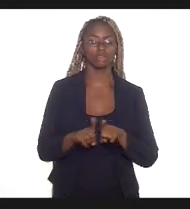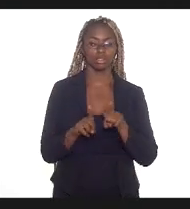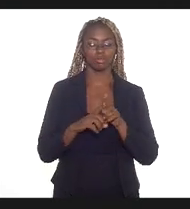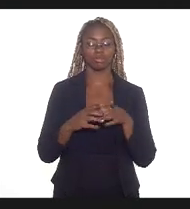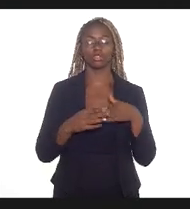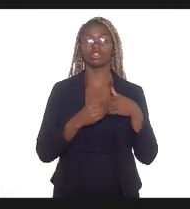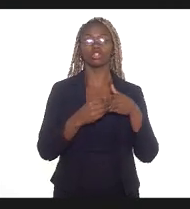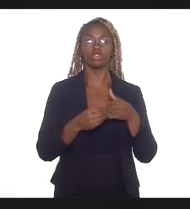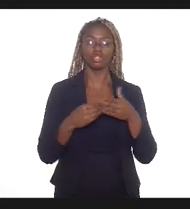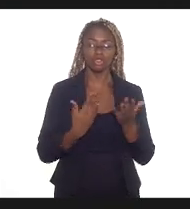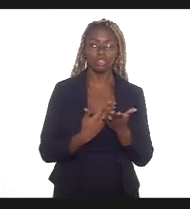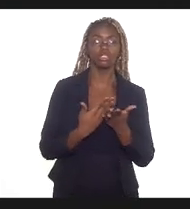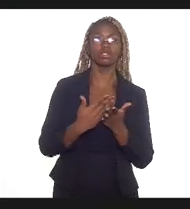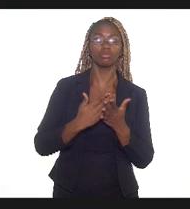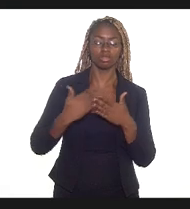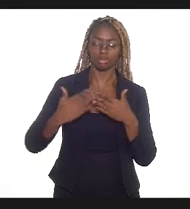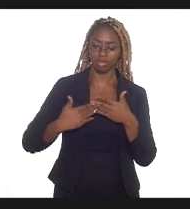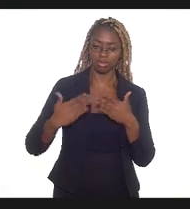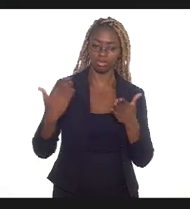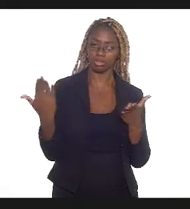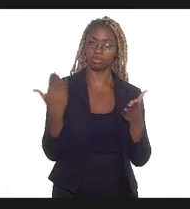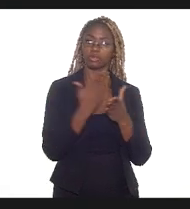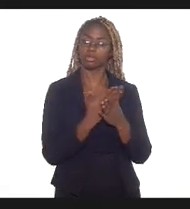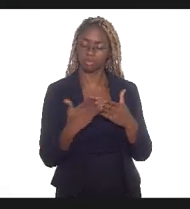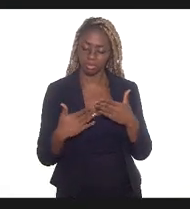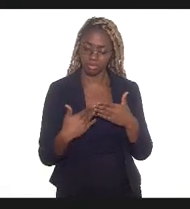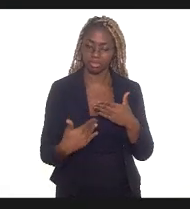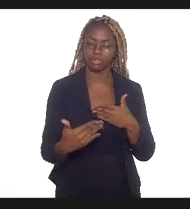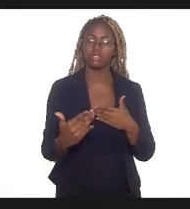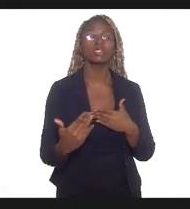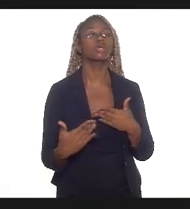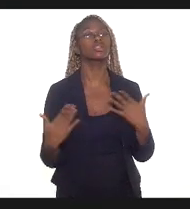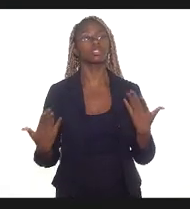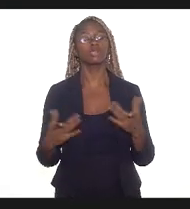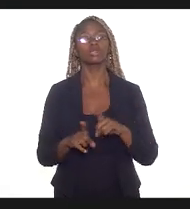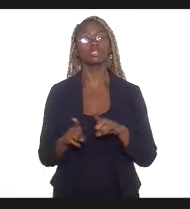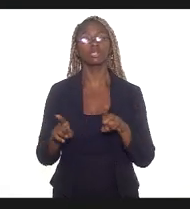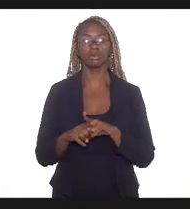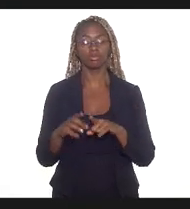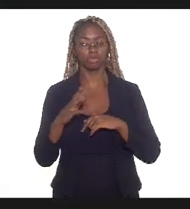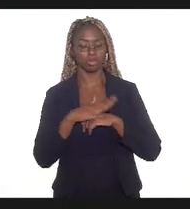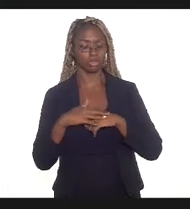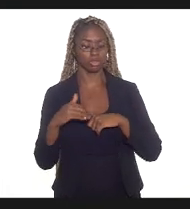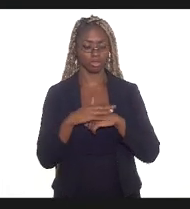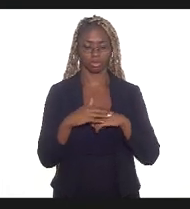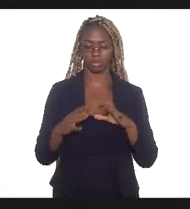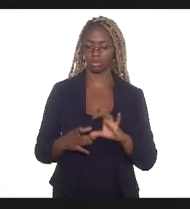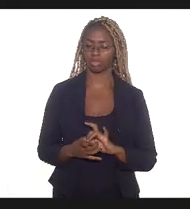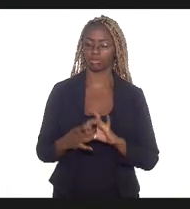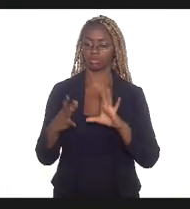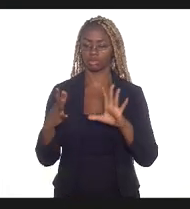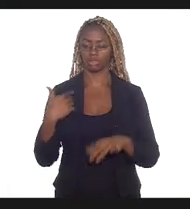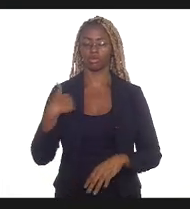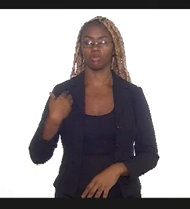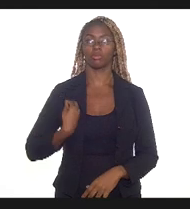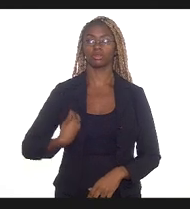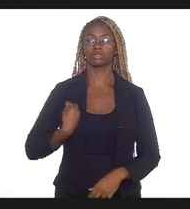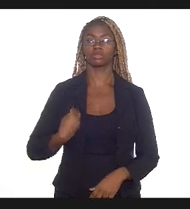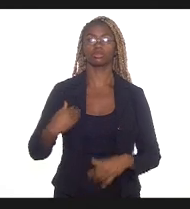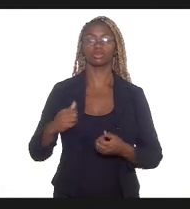inicialmente esse processo e me gentilmente nos permitiu fazer parte